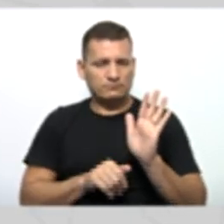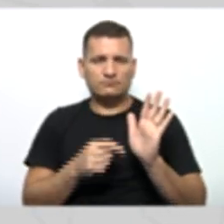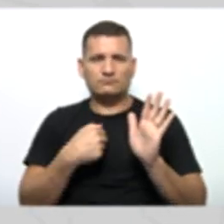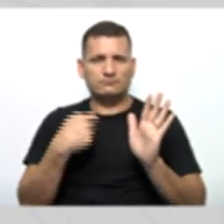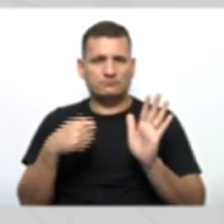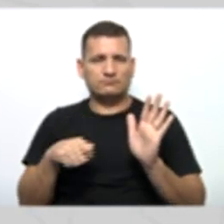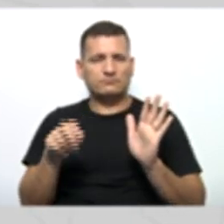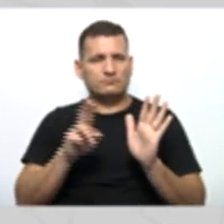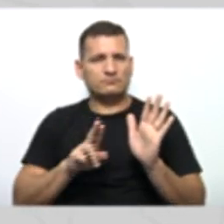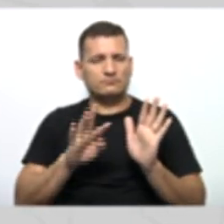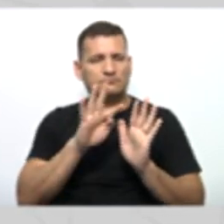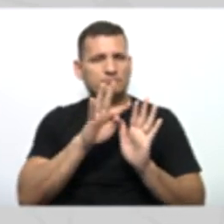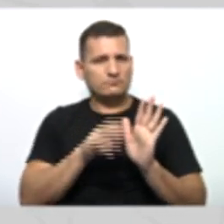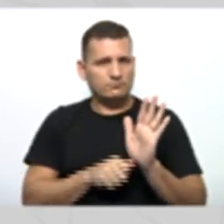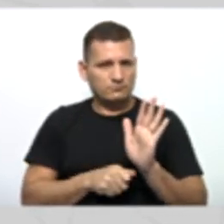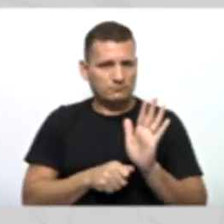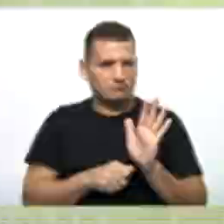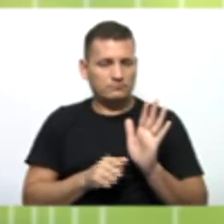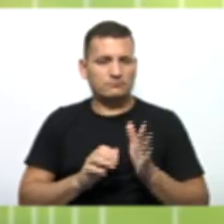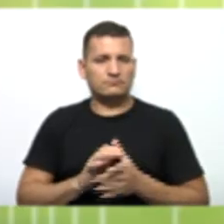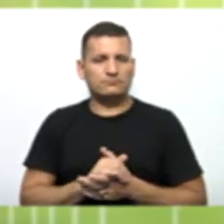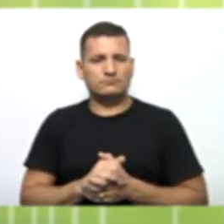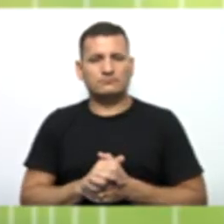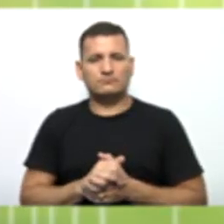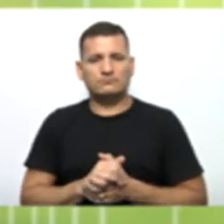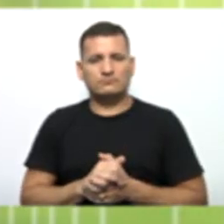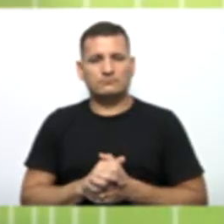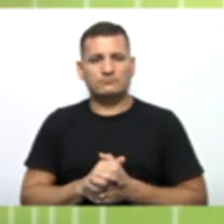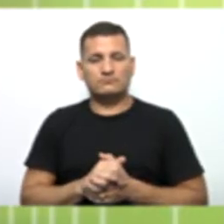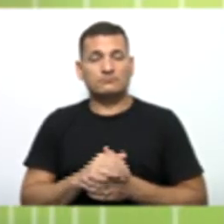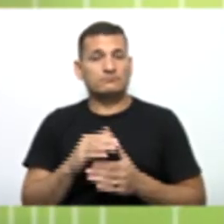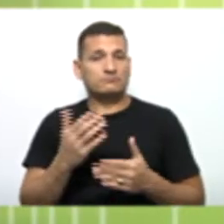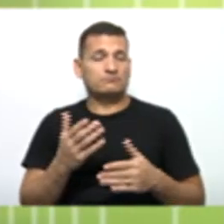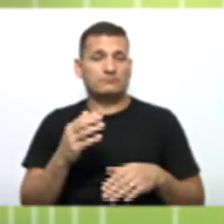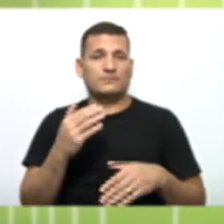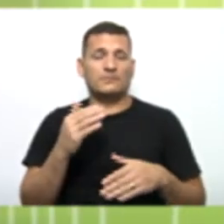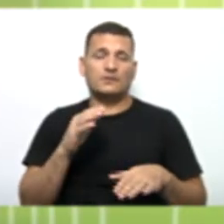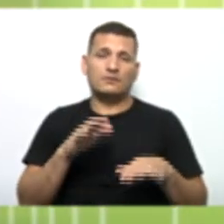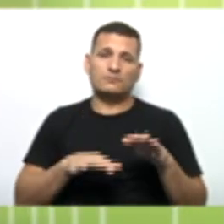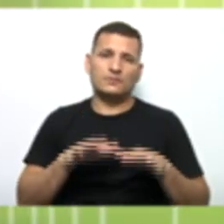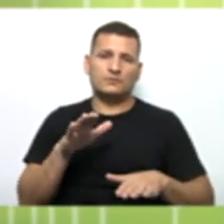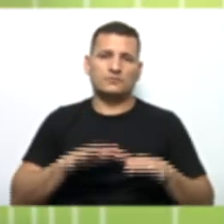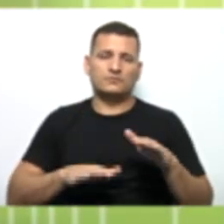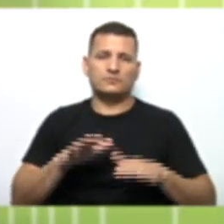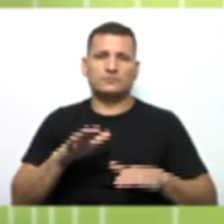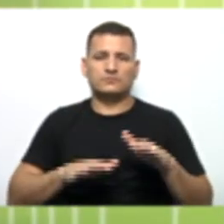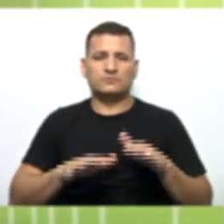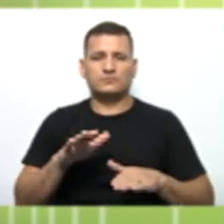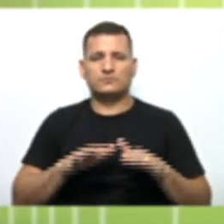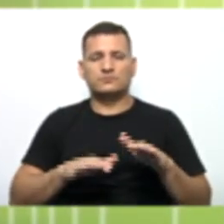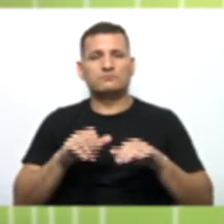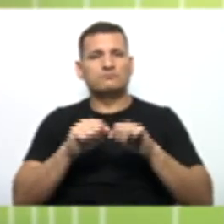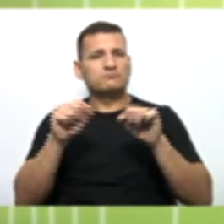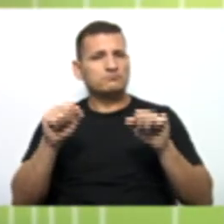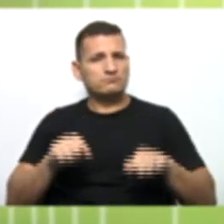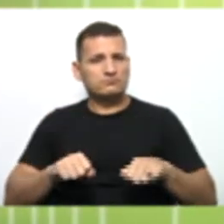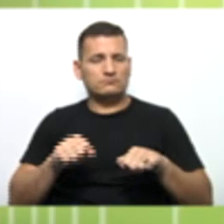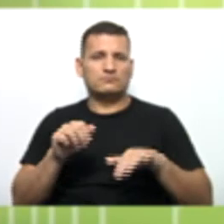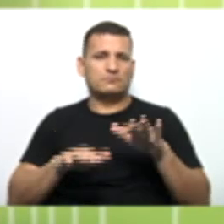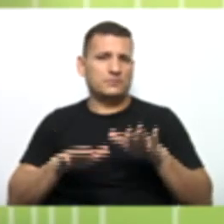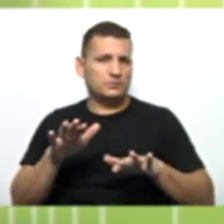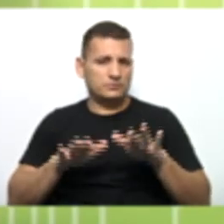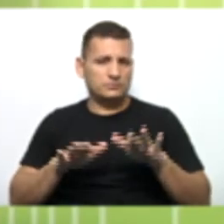utilizar todos. Pessoal, isso vai depender do quê? Ó? Isso vai depender do sistema que você vai